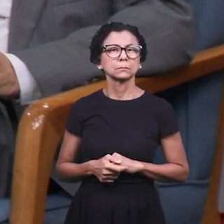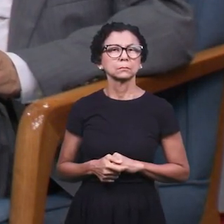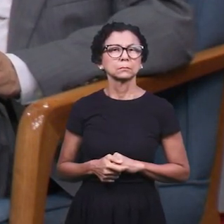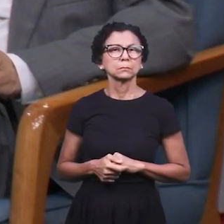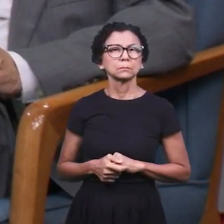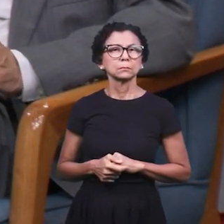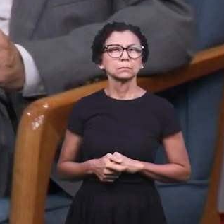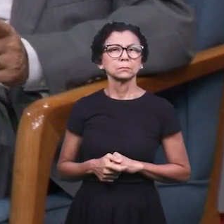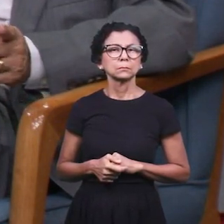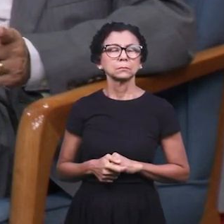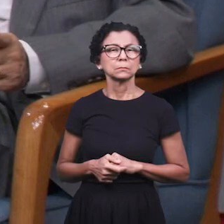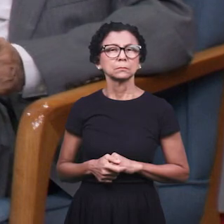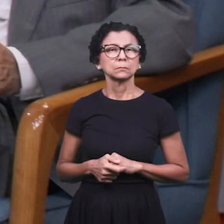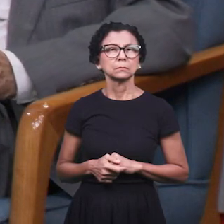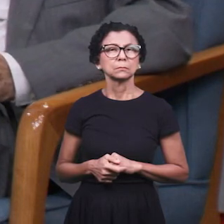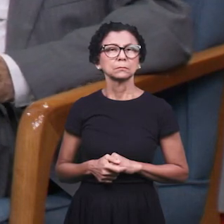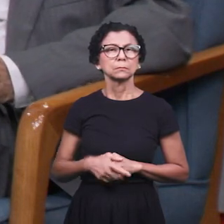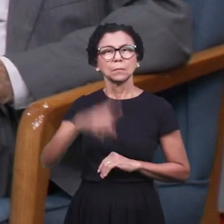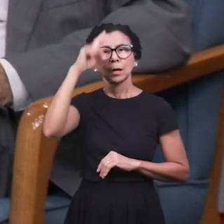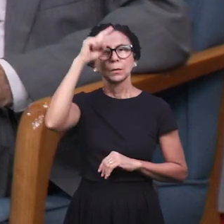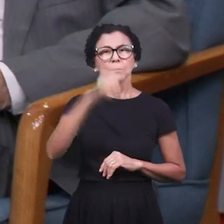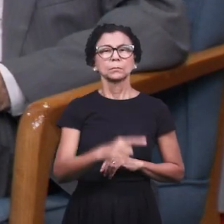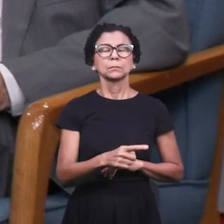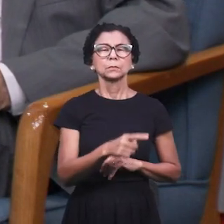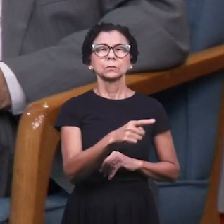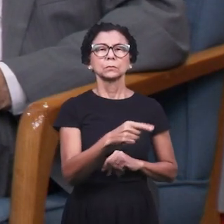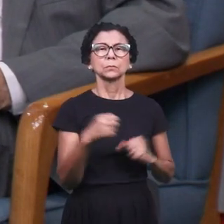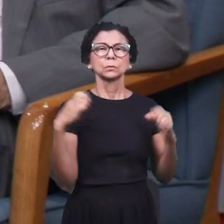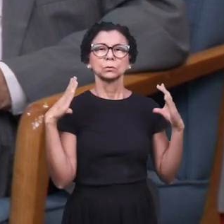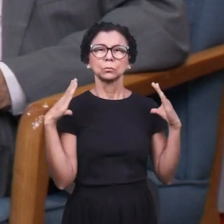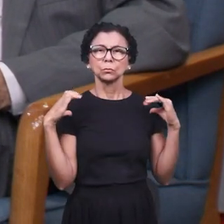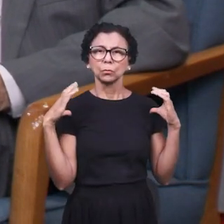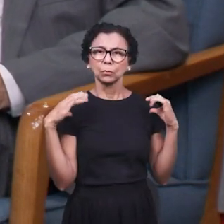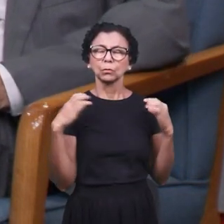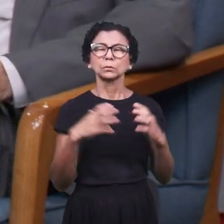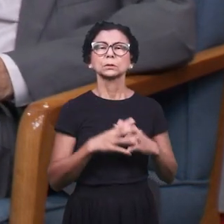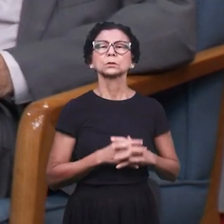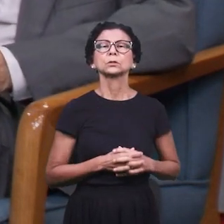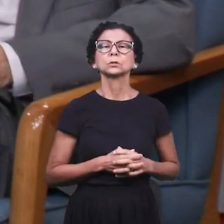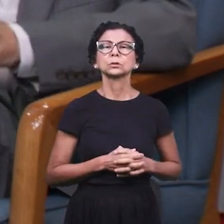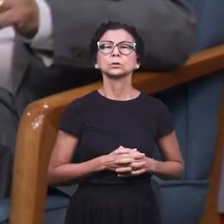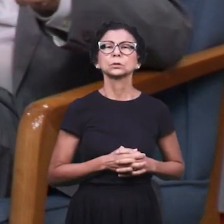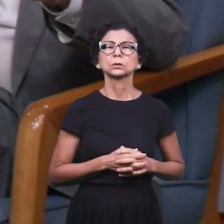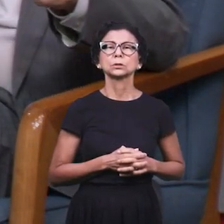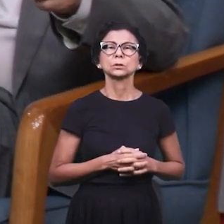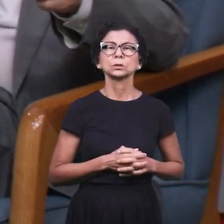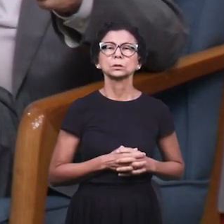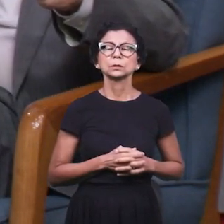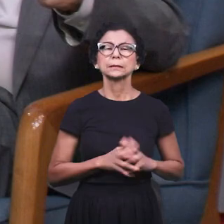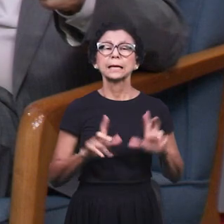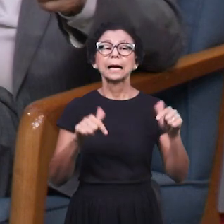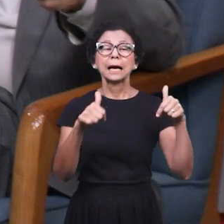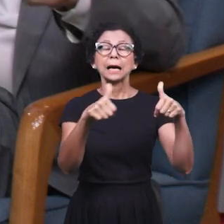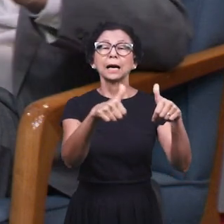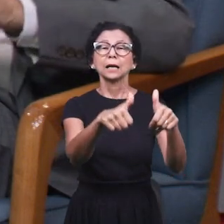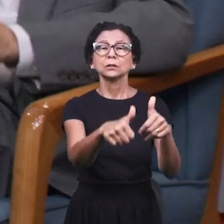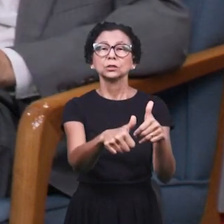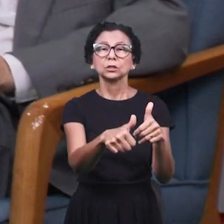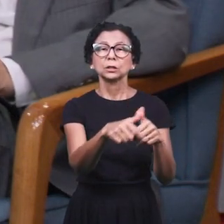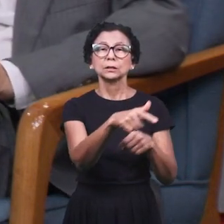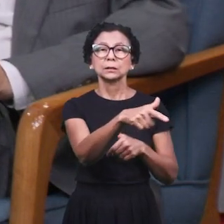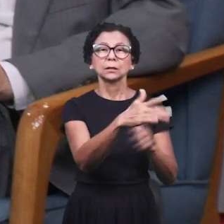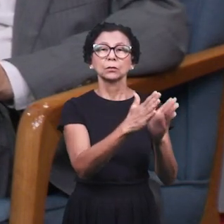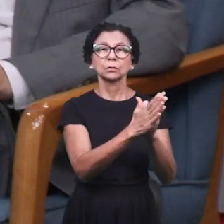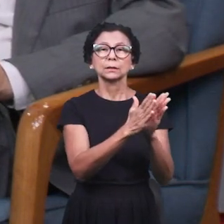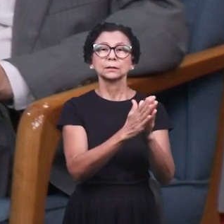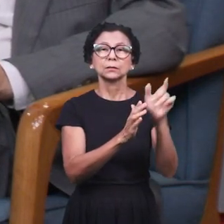E a ordem é para que aquele anjo fosse em direção àquele problema que